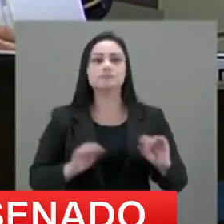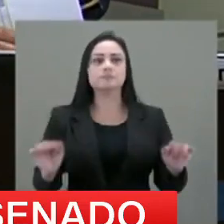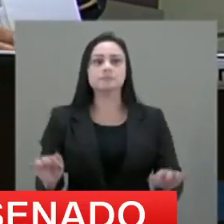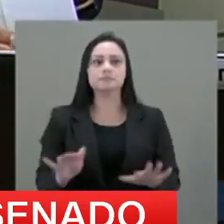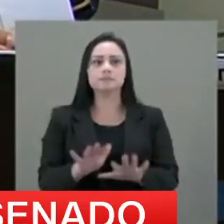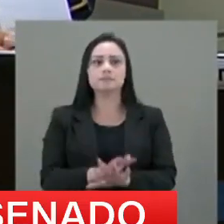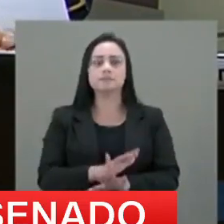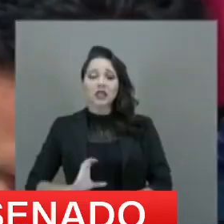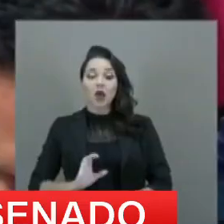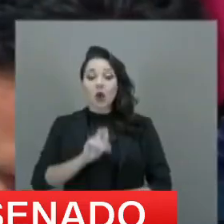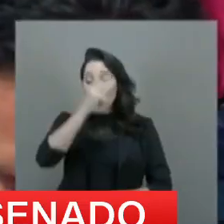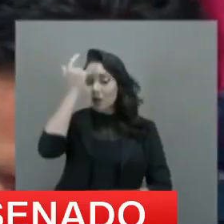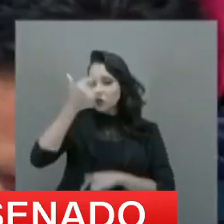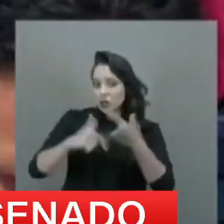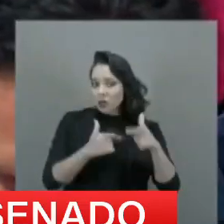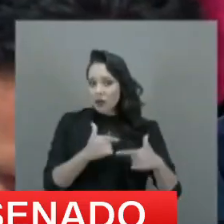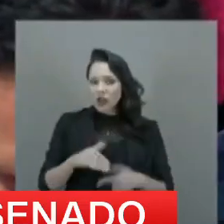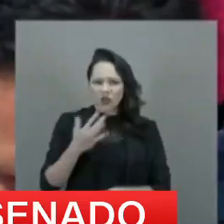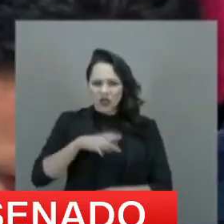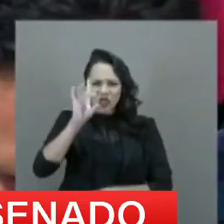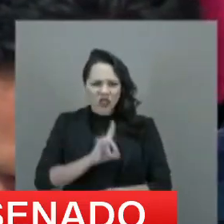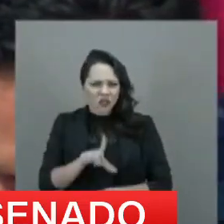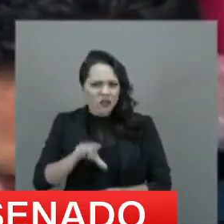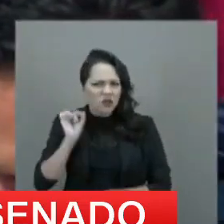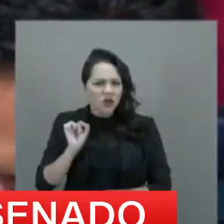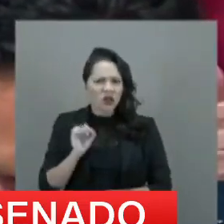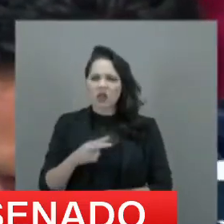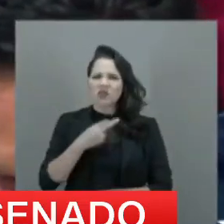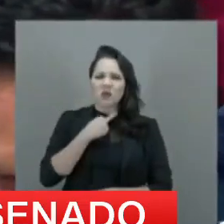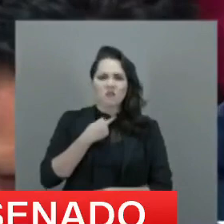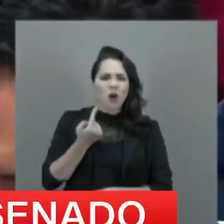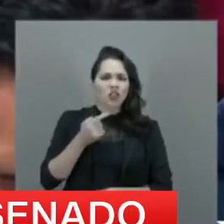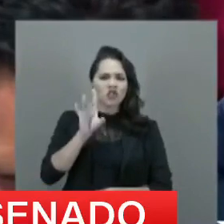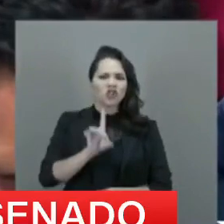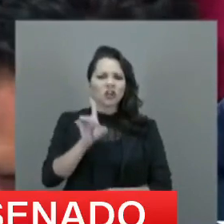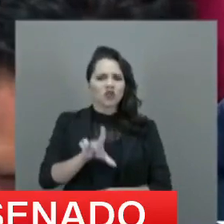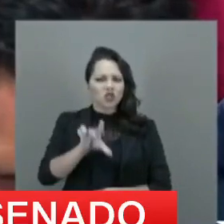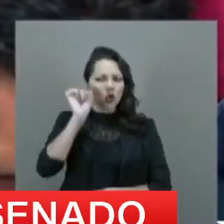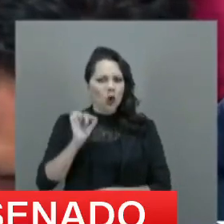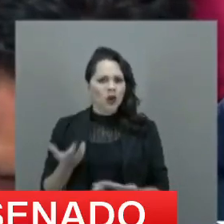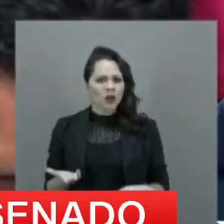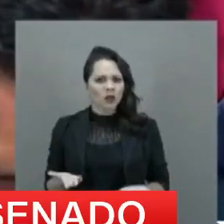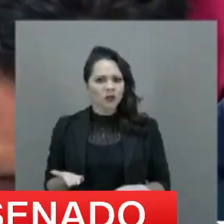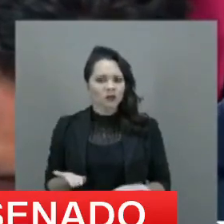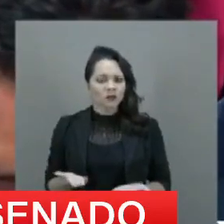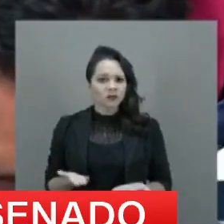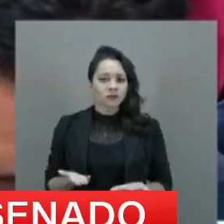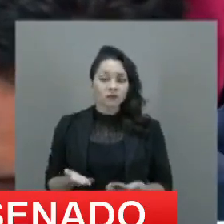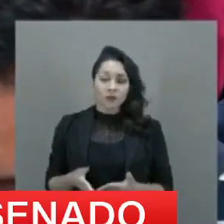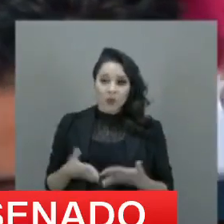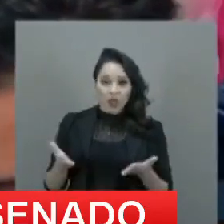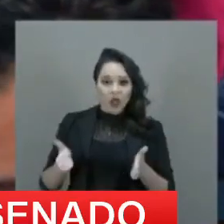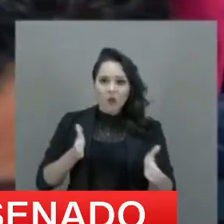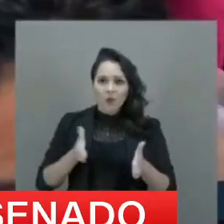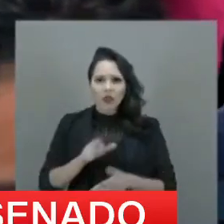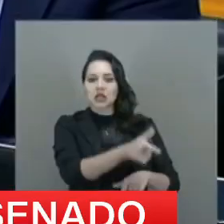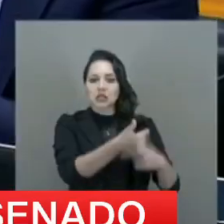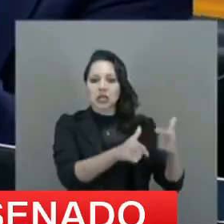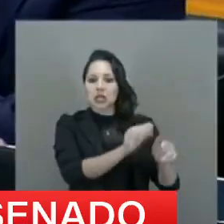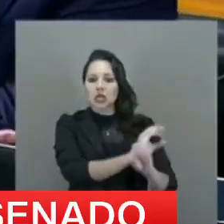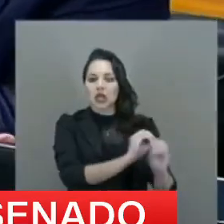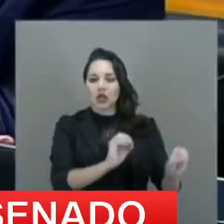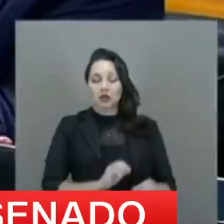a receber vários representantes de sindicatos e eles, inclusive, chegaram a apresentar, entregar uma proposta para o